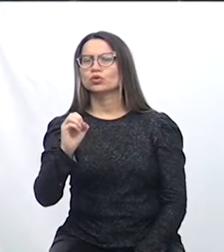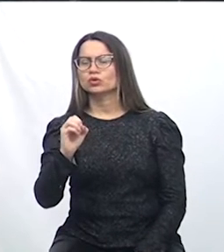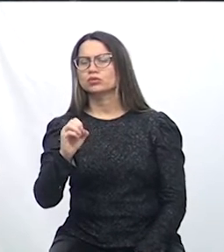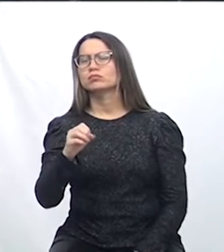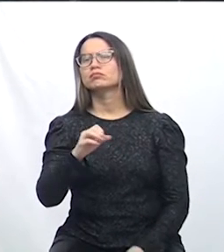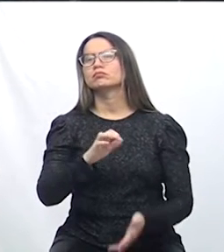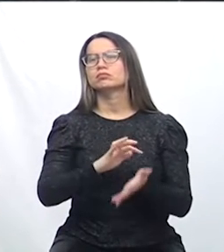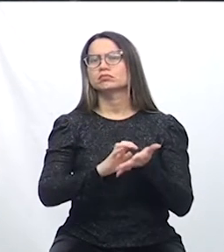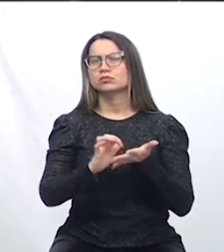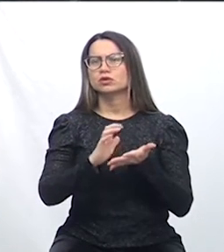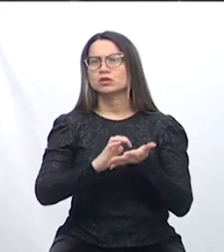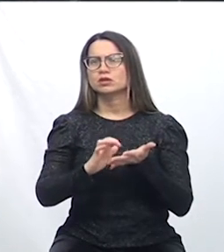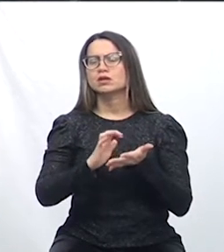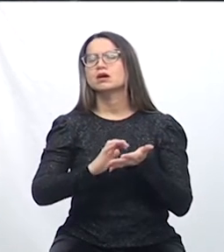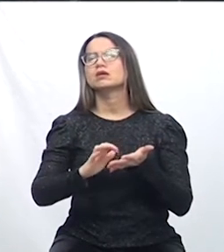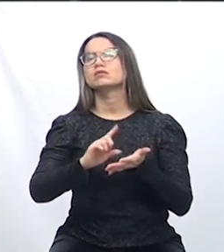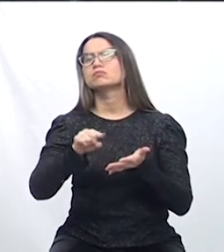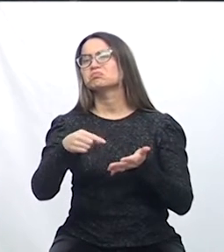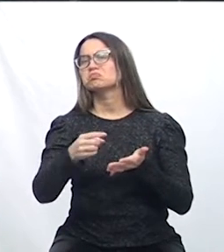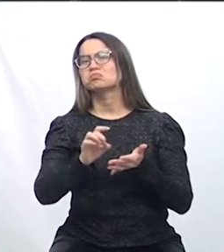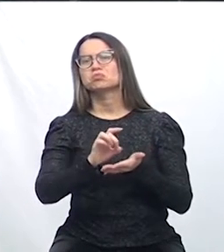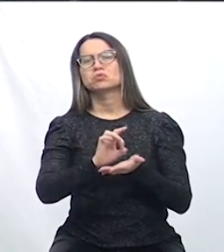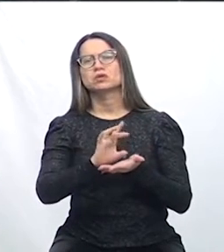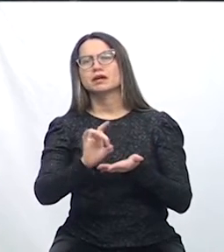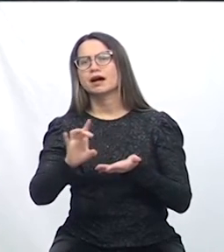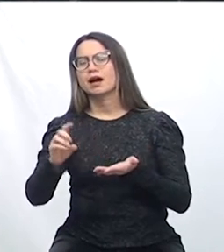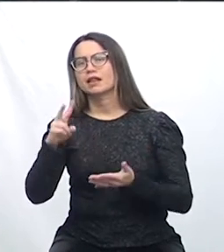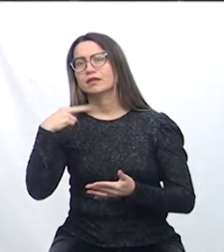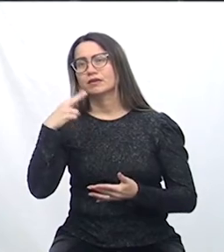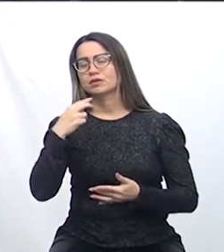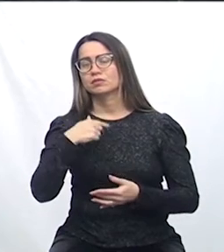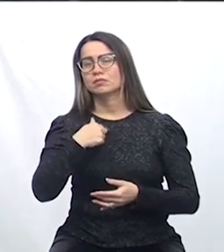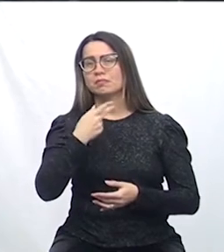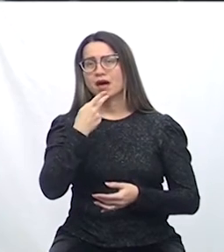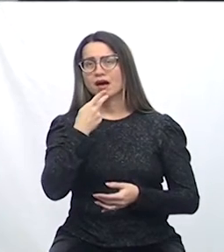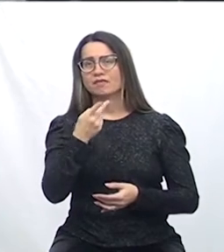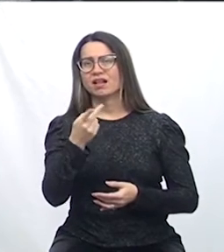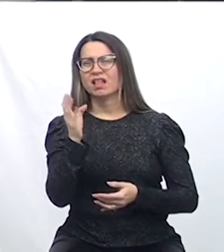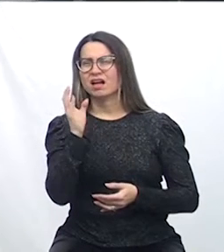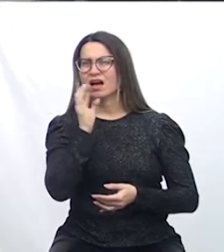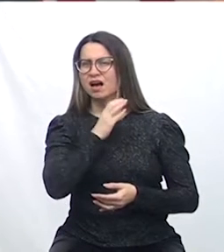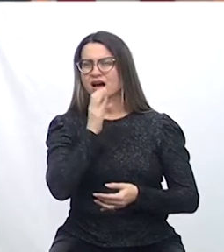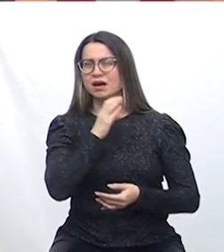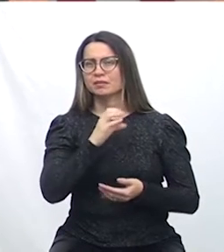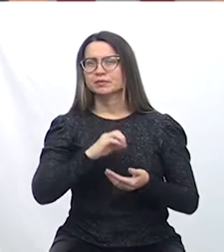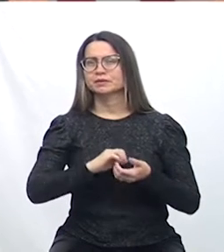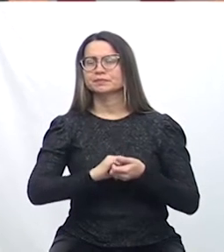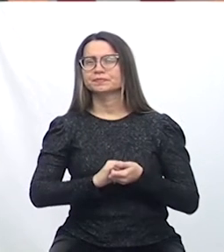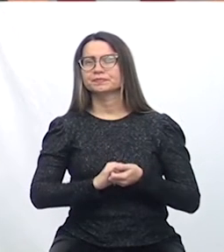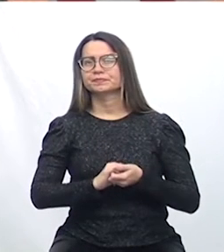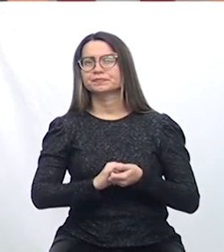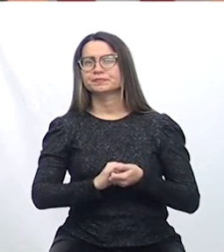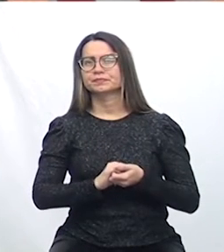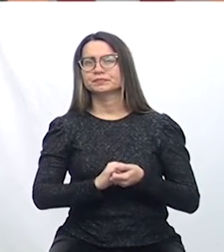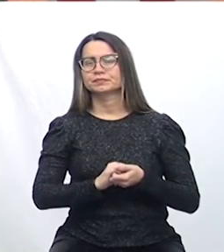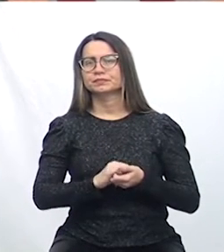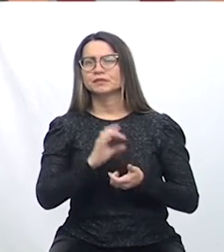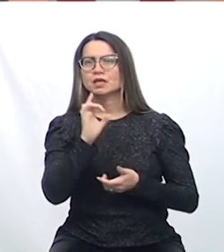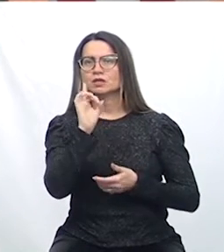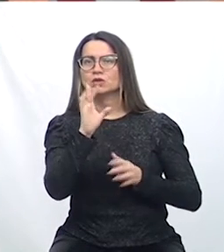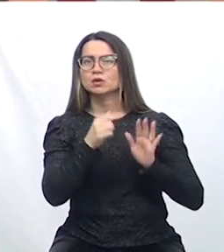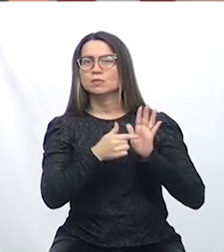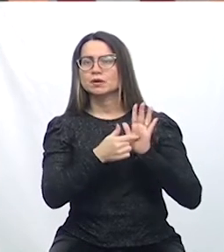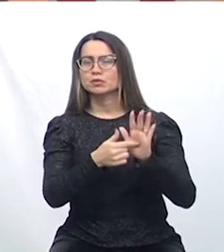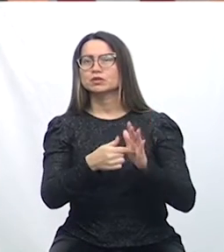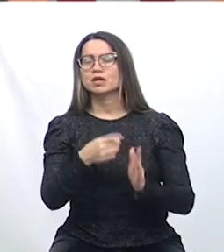demais vereadores, público que está nos assistindo, meus cumprimentos. Minha fala é muito rápida, apenas um destaque para o